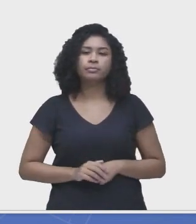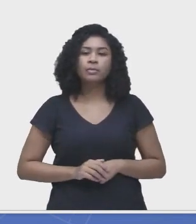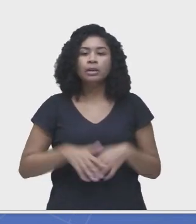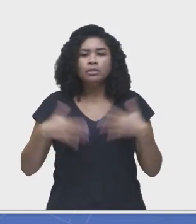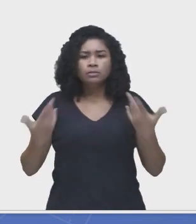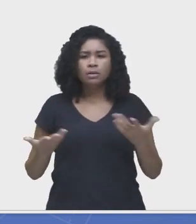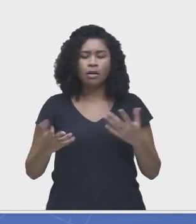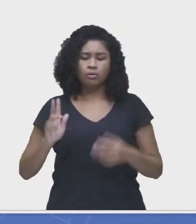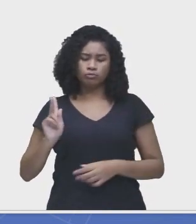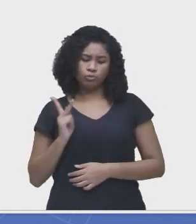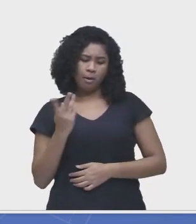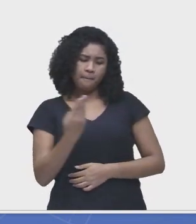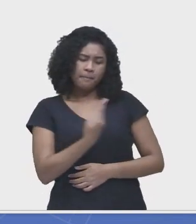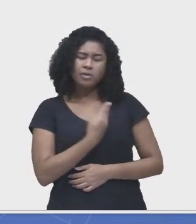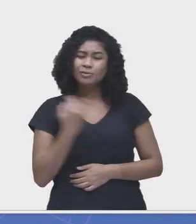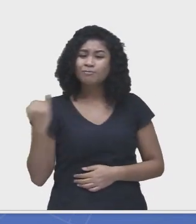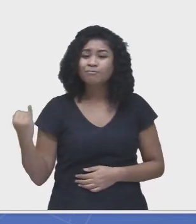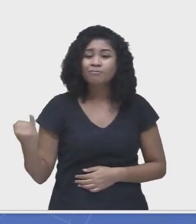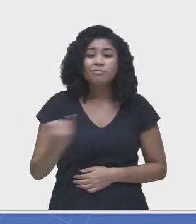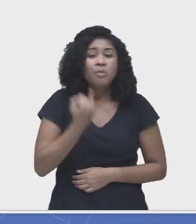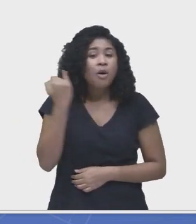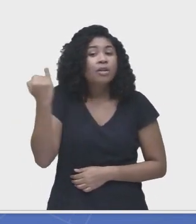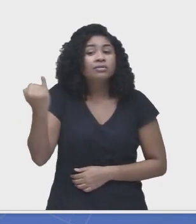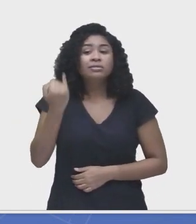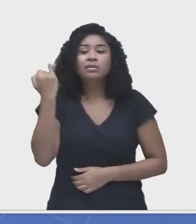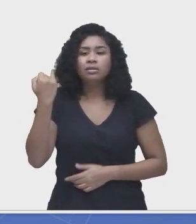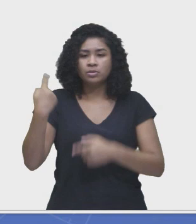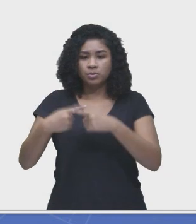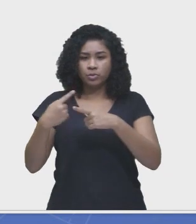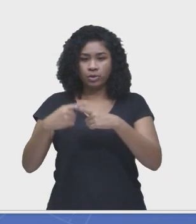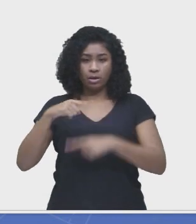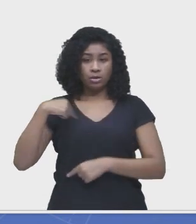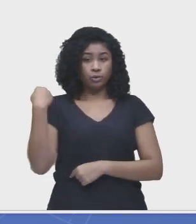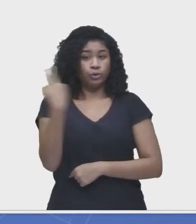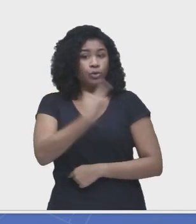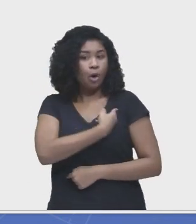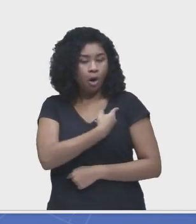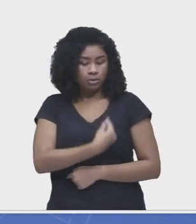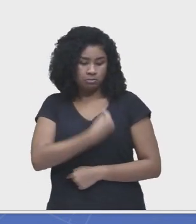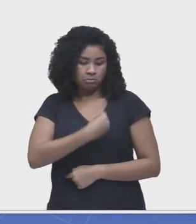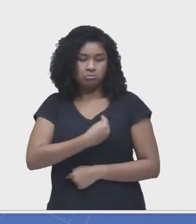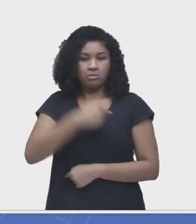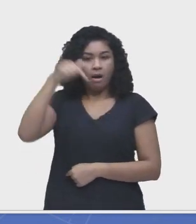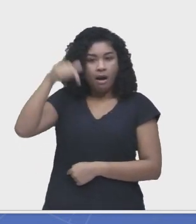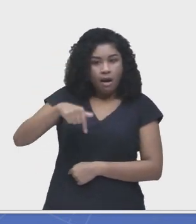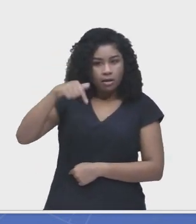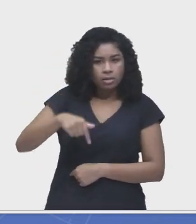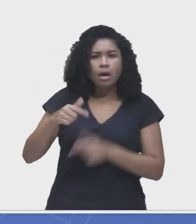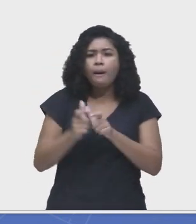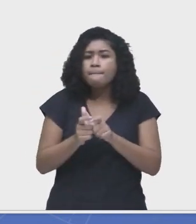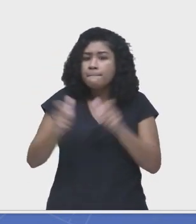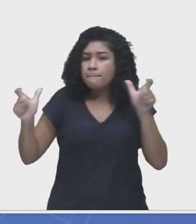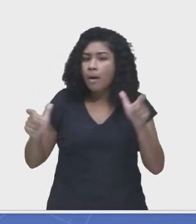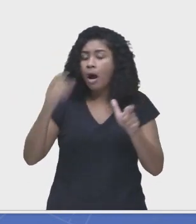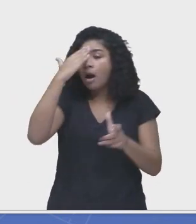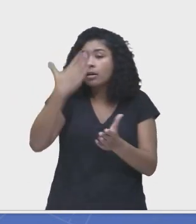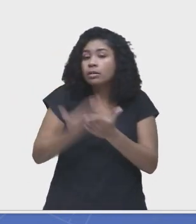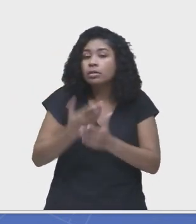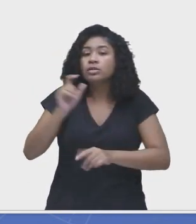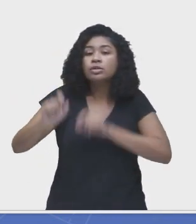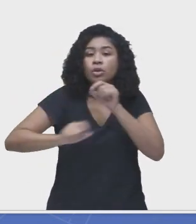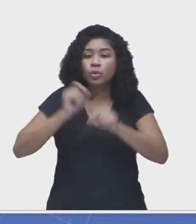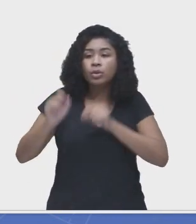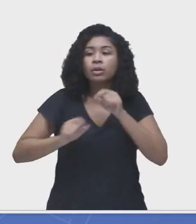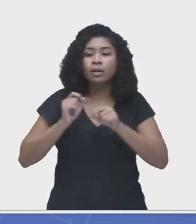muito importantes para nós, porque nós, ocidentalizados, a maioria de nós segue o cristianismo, que é uma